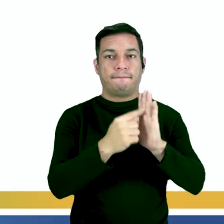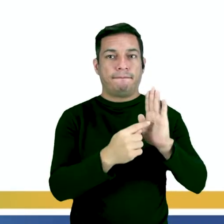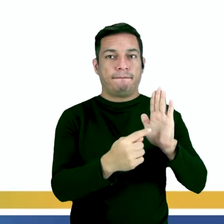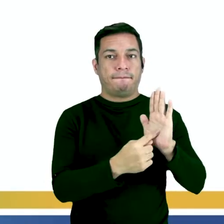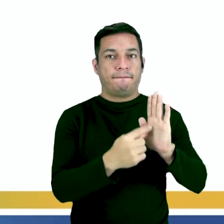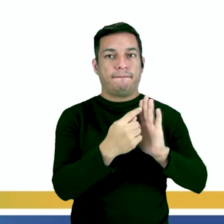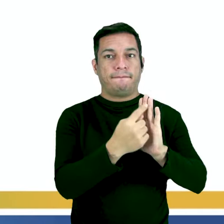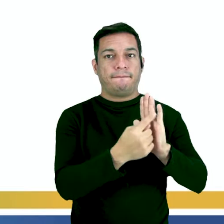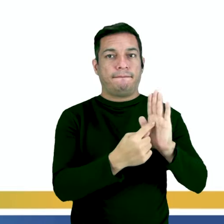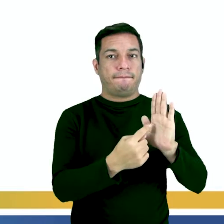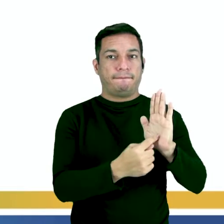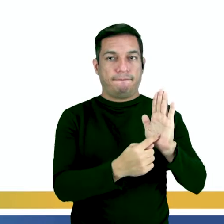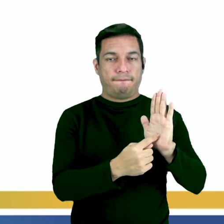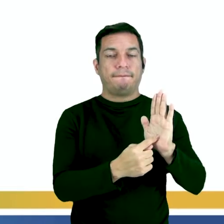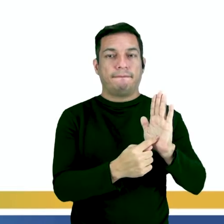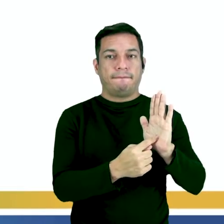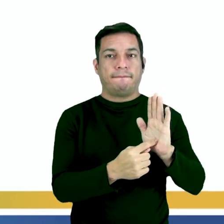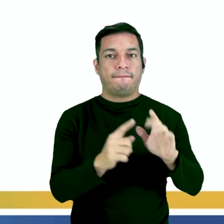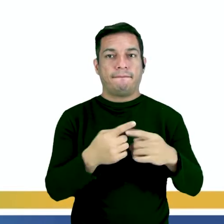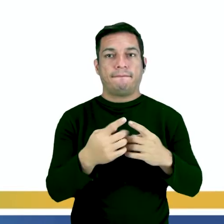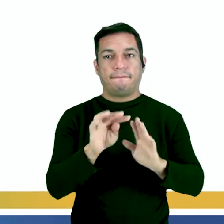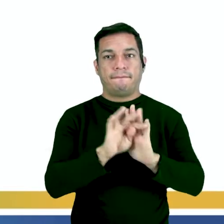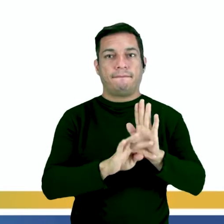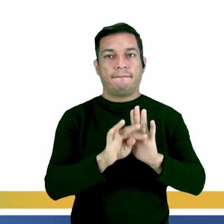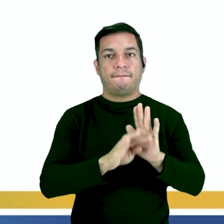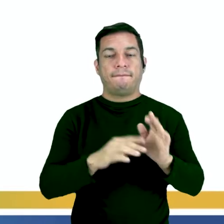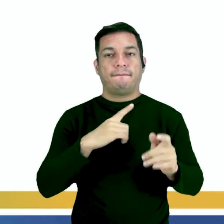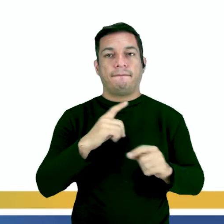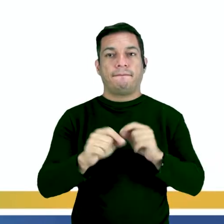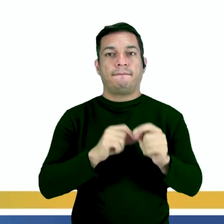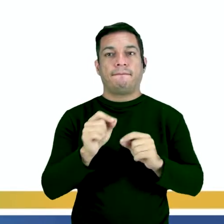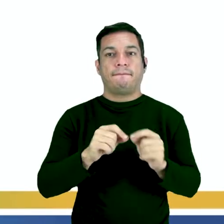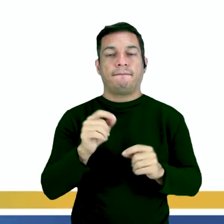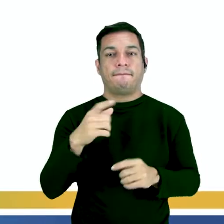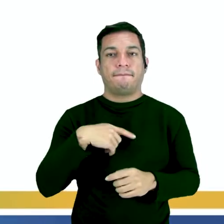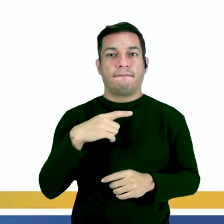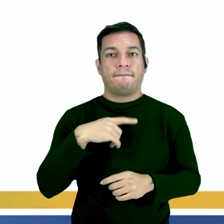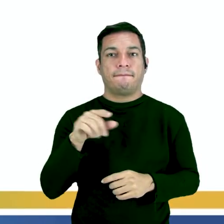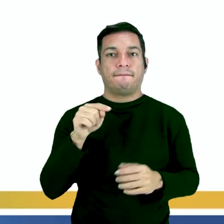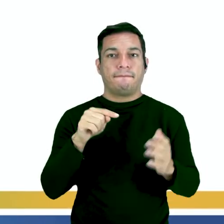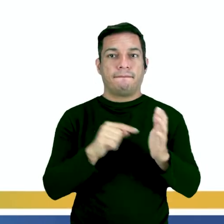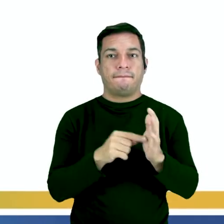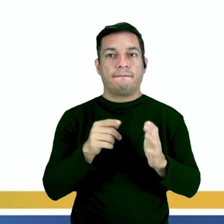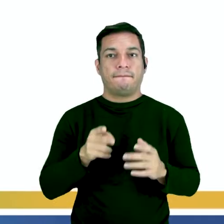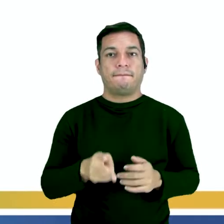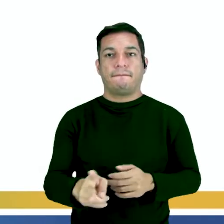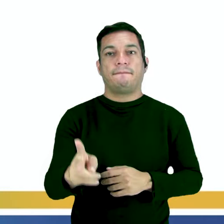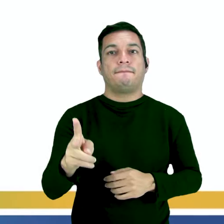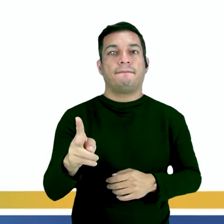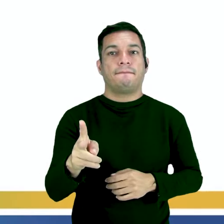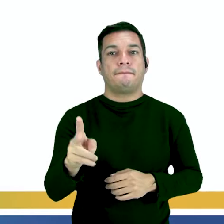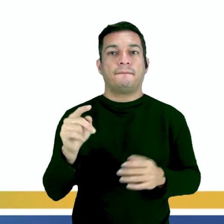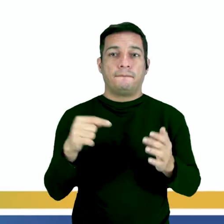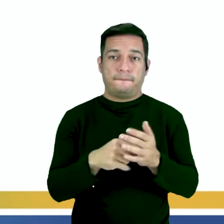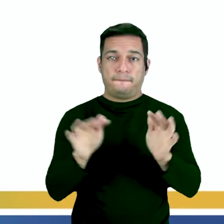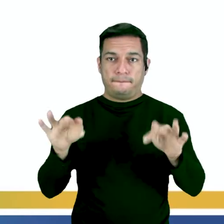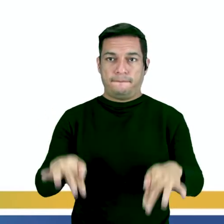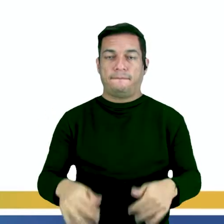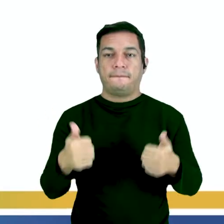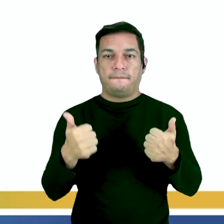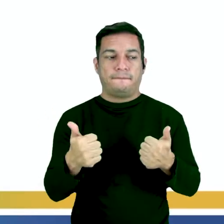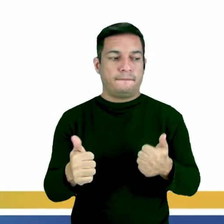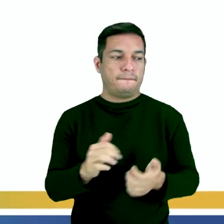de interrogação. Mas nesse texto, nós temos apenas ponto de continuação e o ponto final,